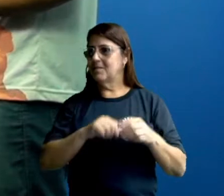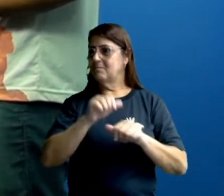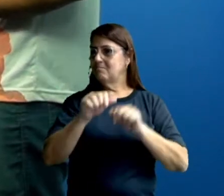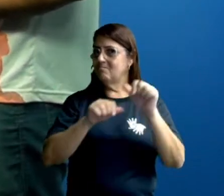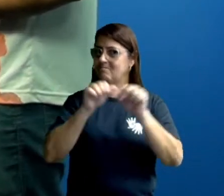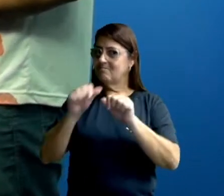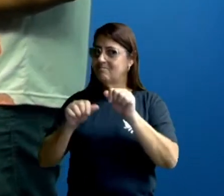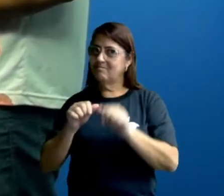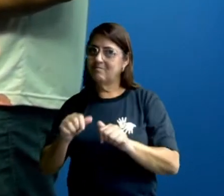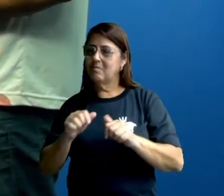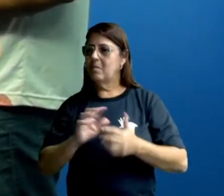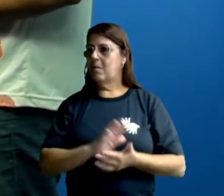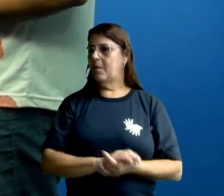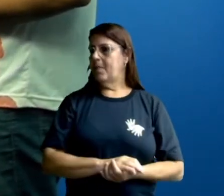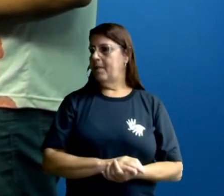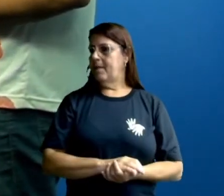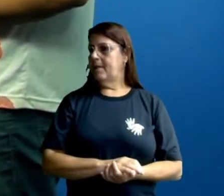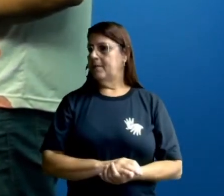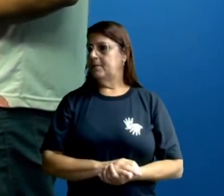gasoso.